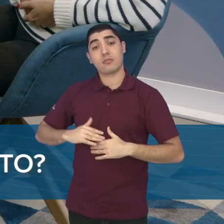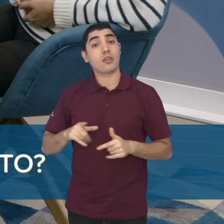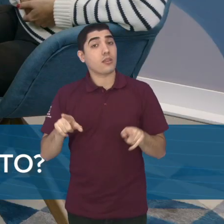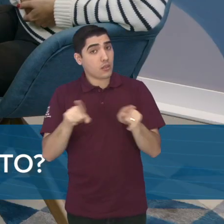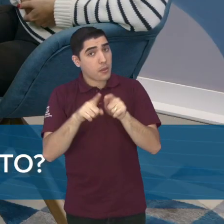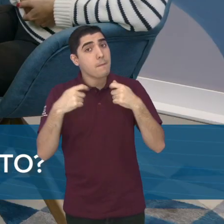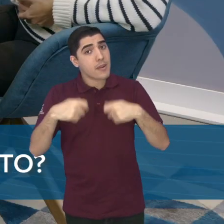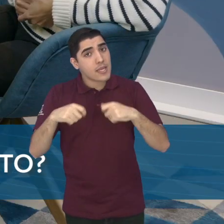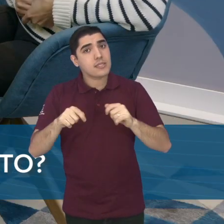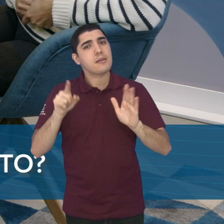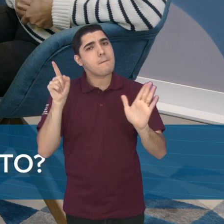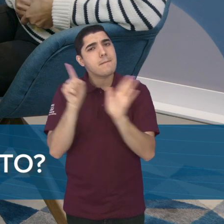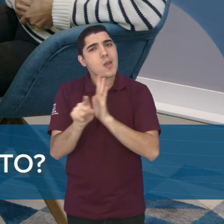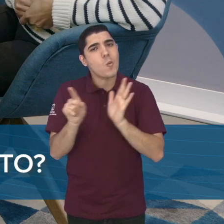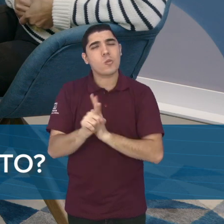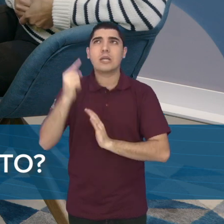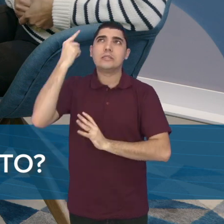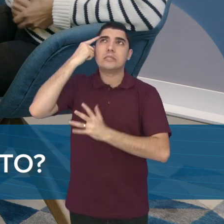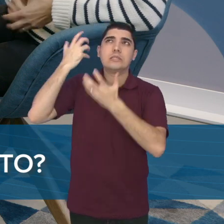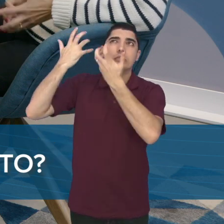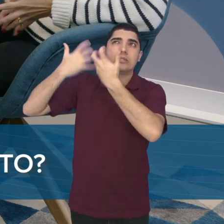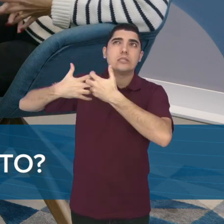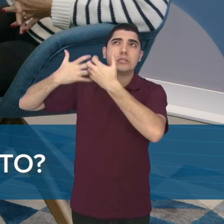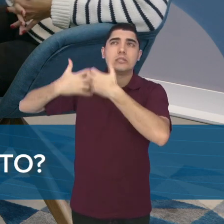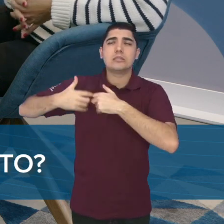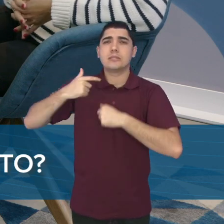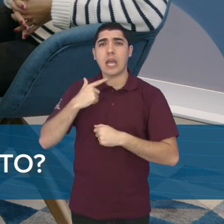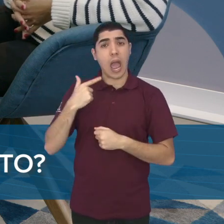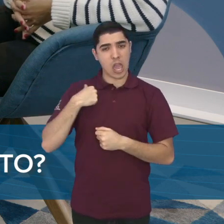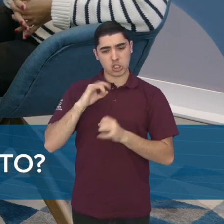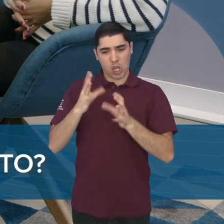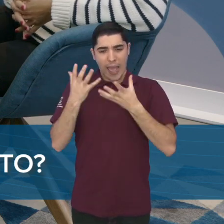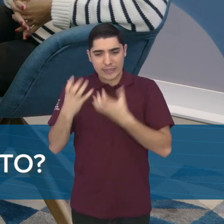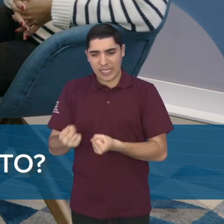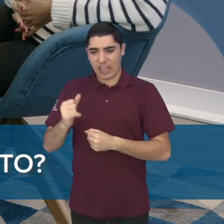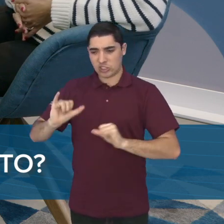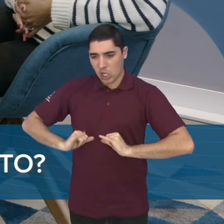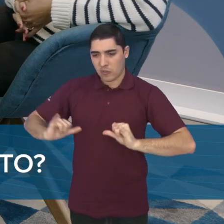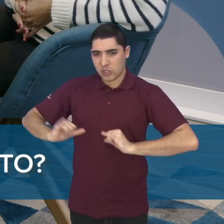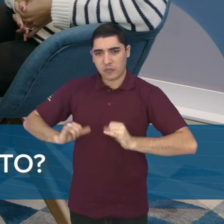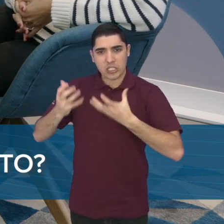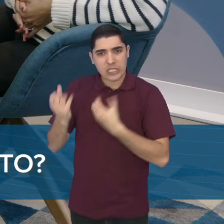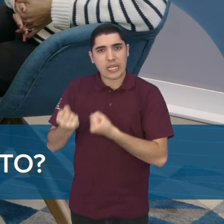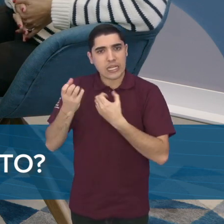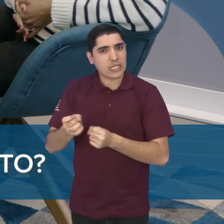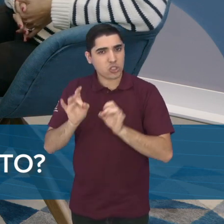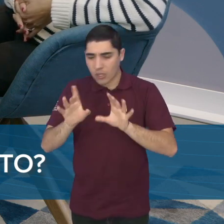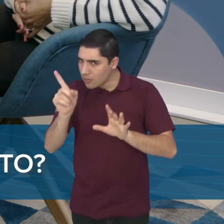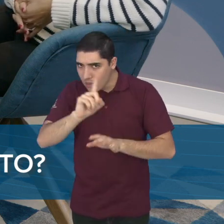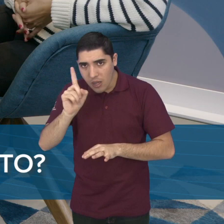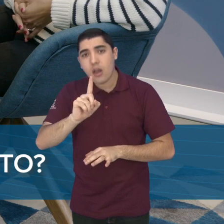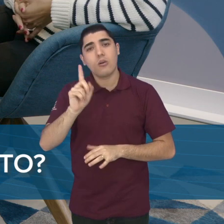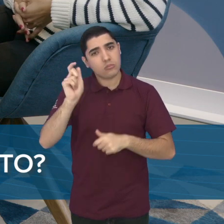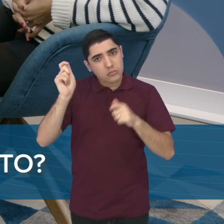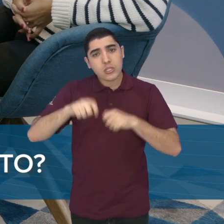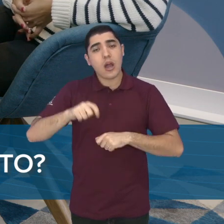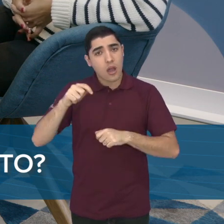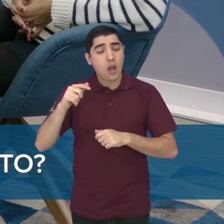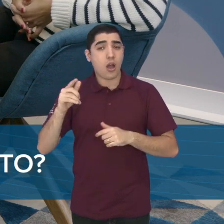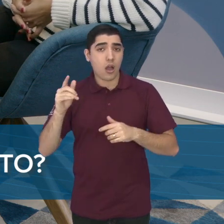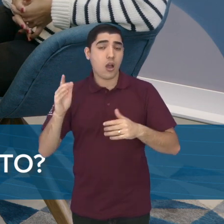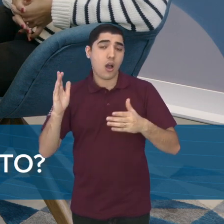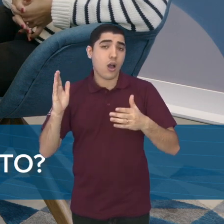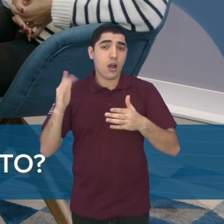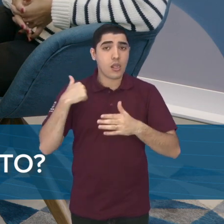né? A gente falou o que eu posso fazer com isso. Não aceitar, digamos, eu falo aceitar, tem coisas que não tem o que fazer de fato,